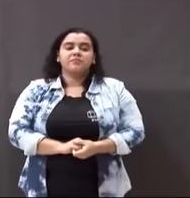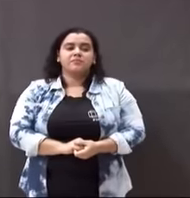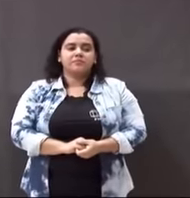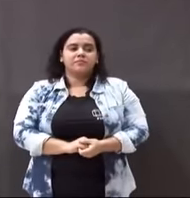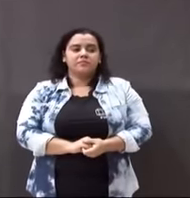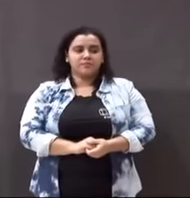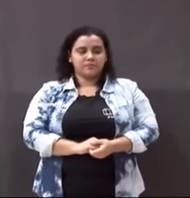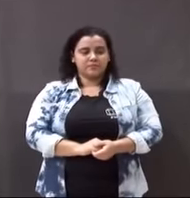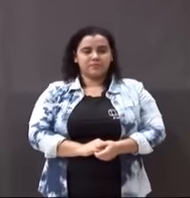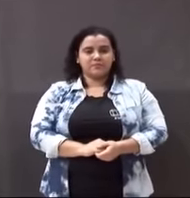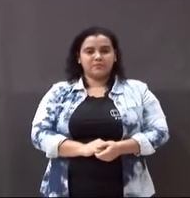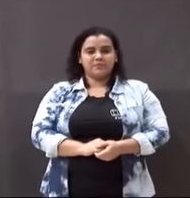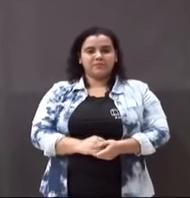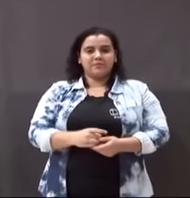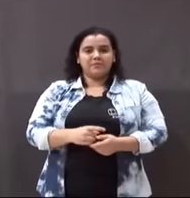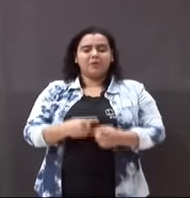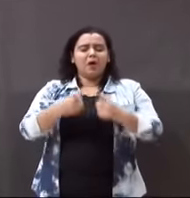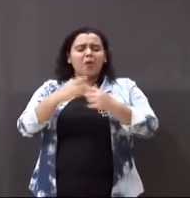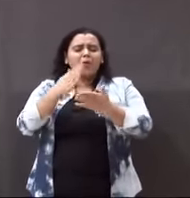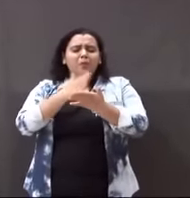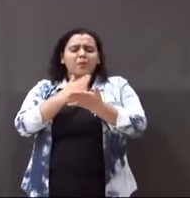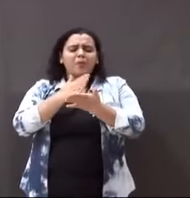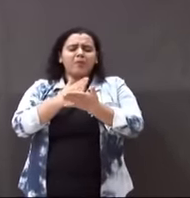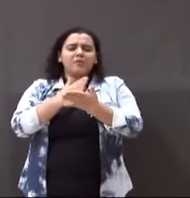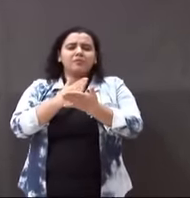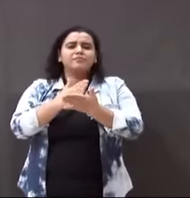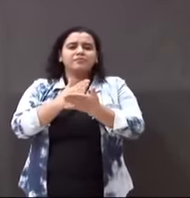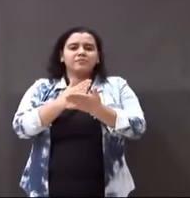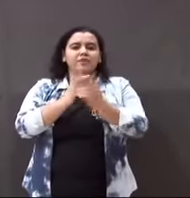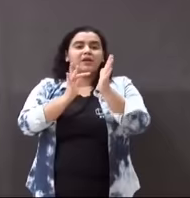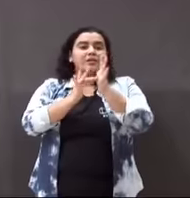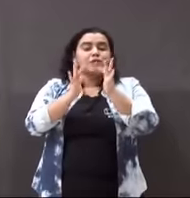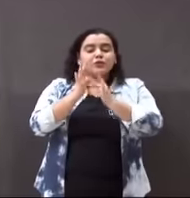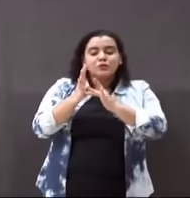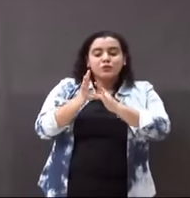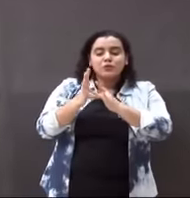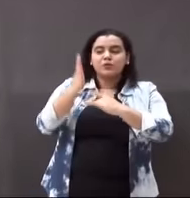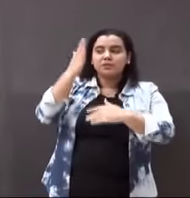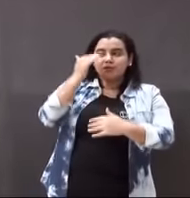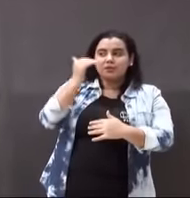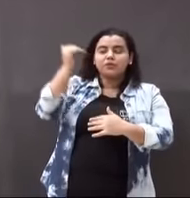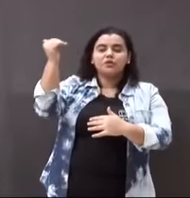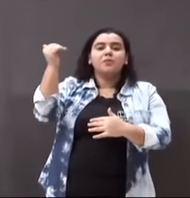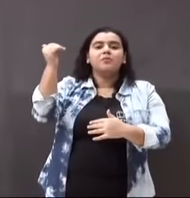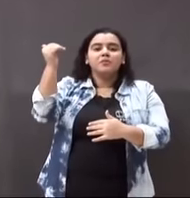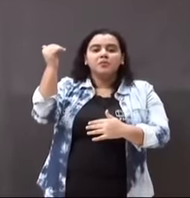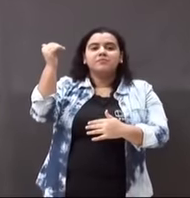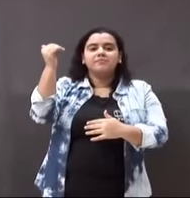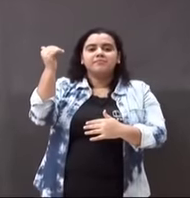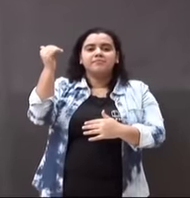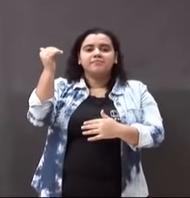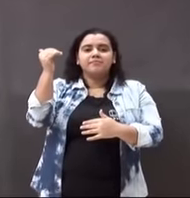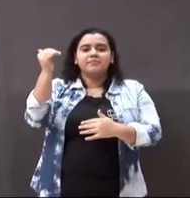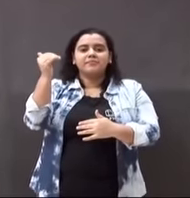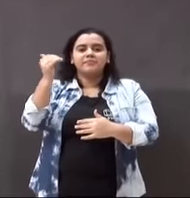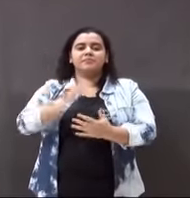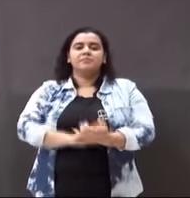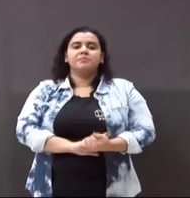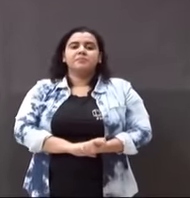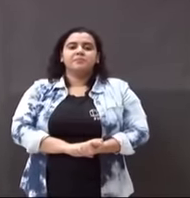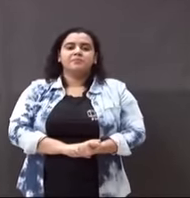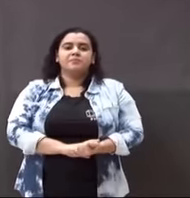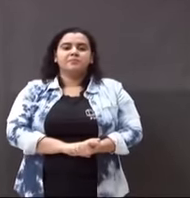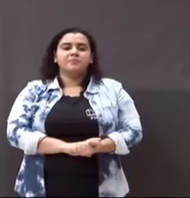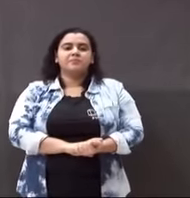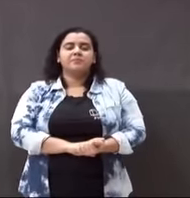Um e meio. Vem. Só não se desespere. Vem.